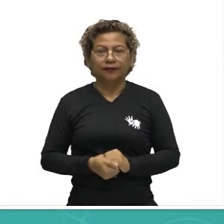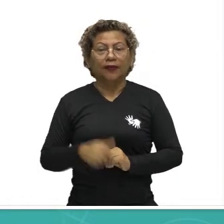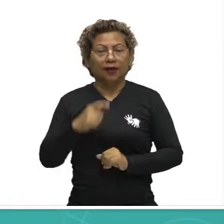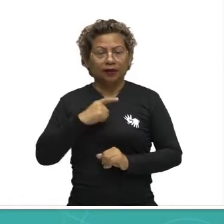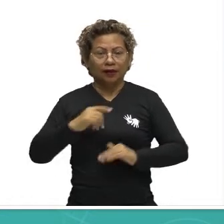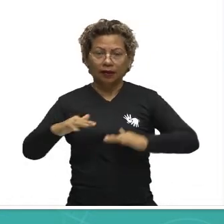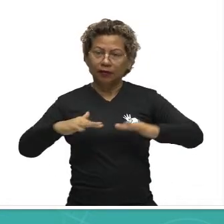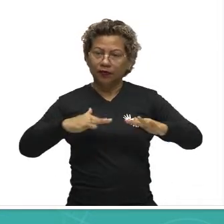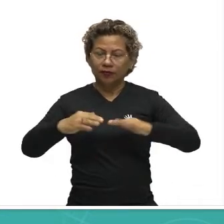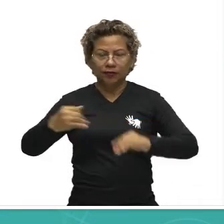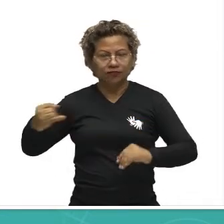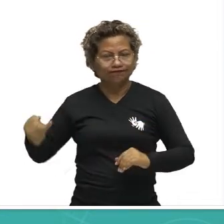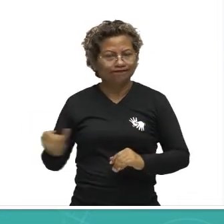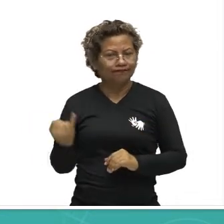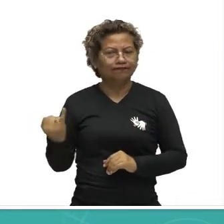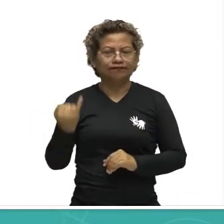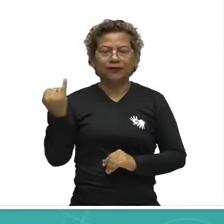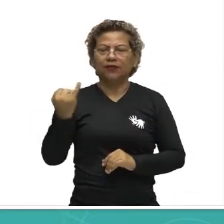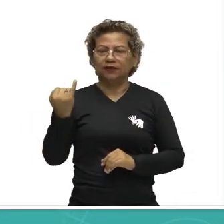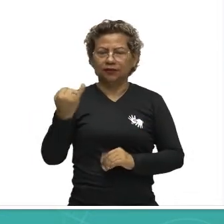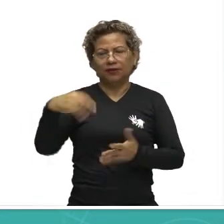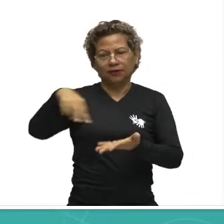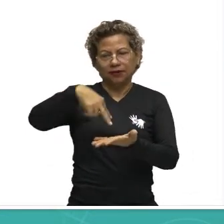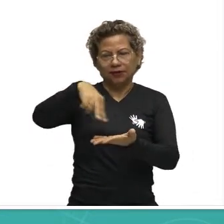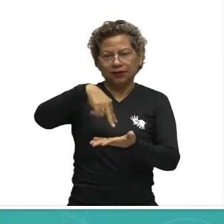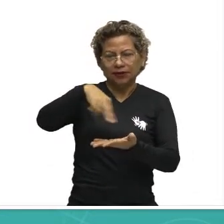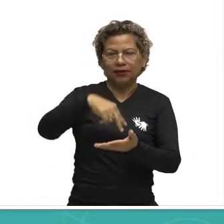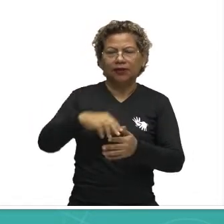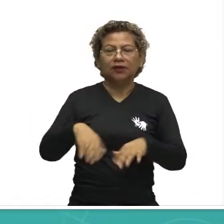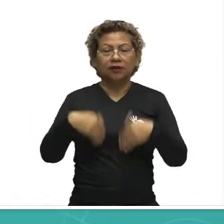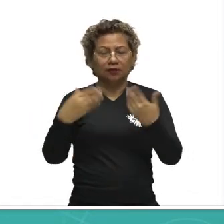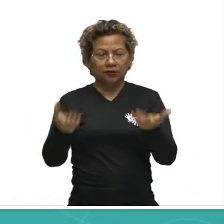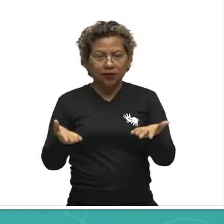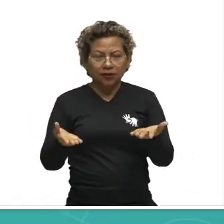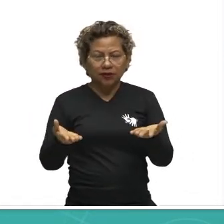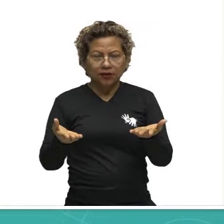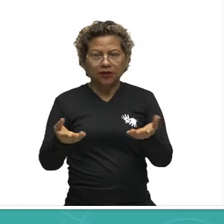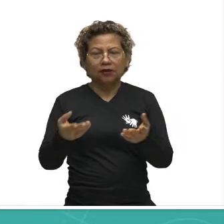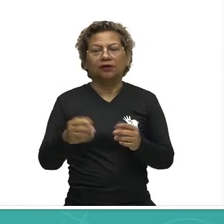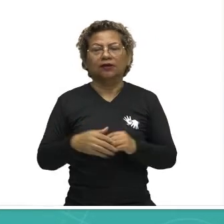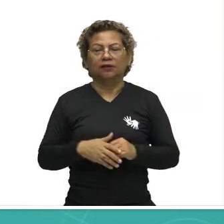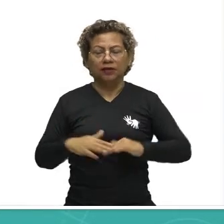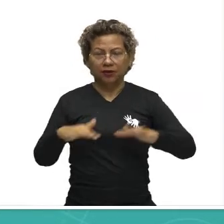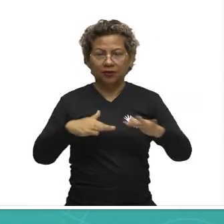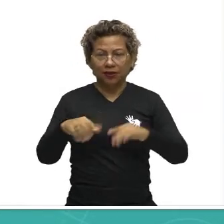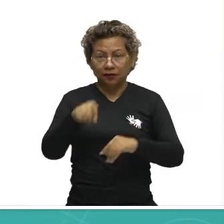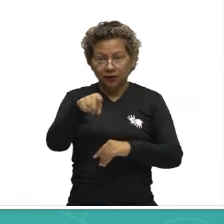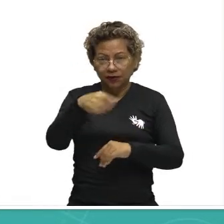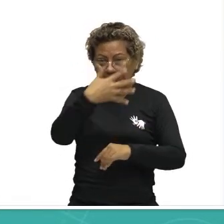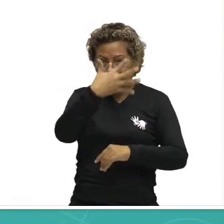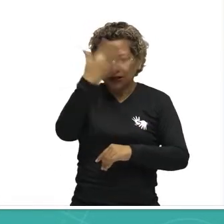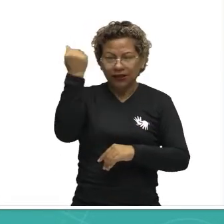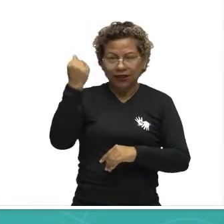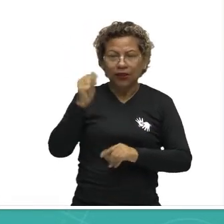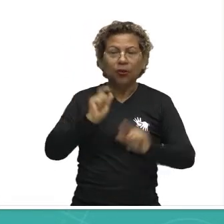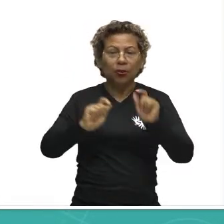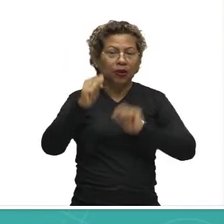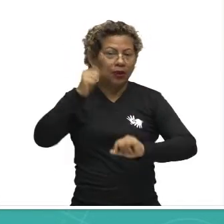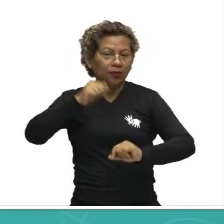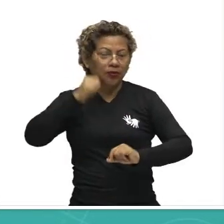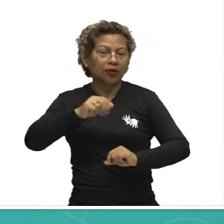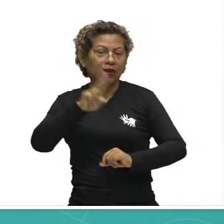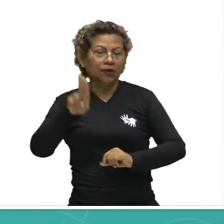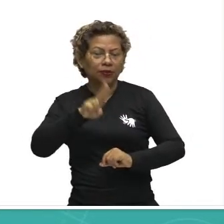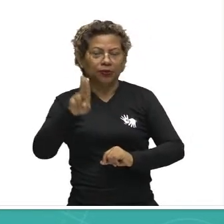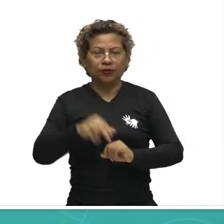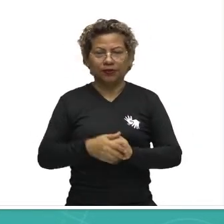Movimentos fundamentais da dança do ventre. Quais são esses movimentos? E olha, não esqueçam que elas utilizam alguns